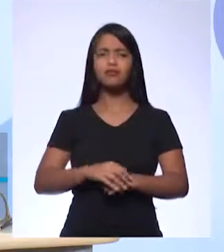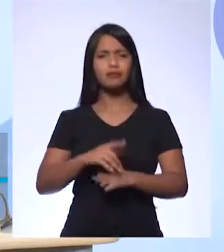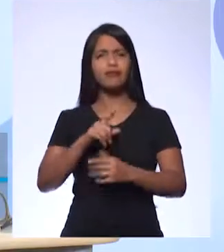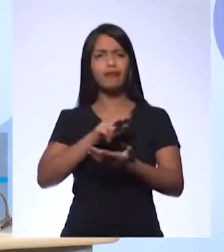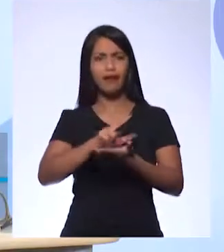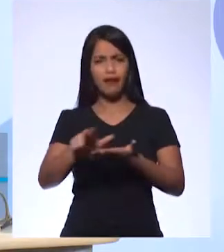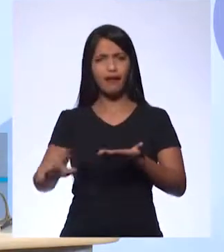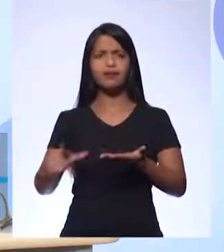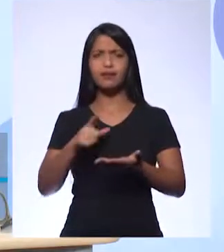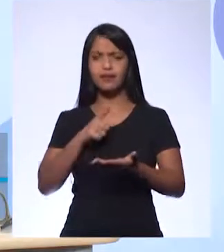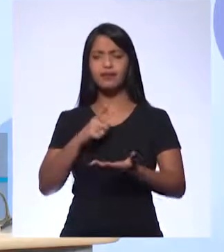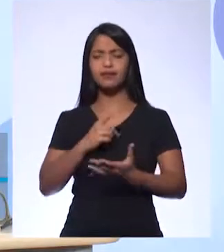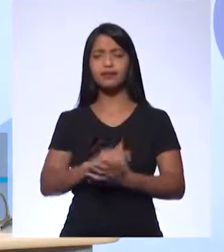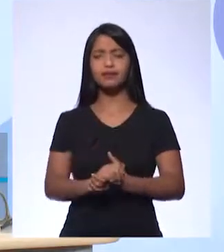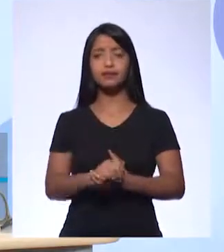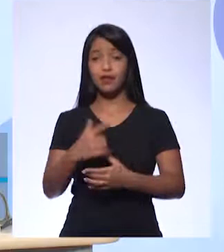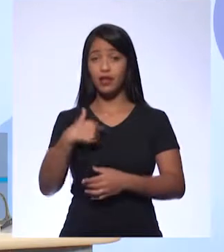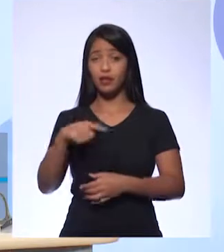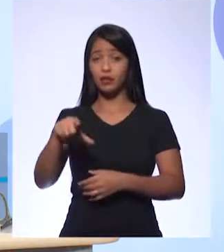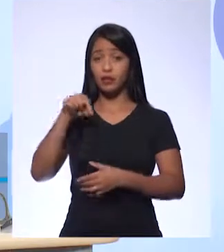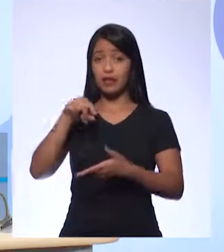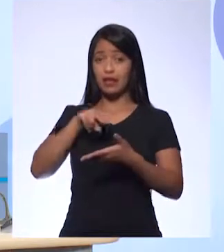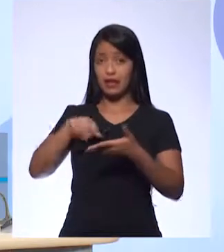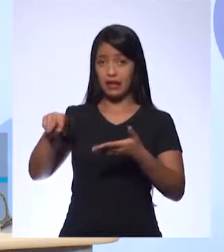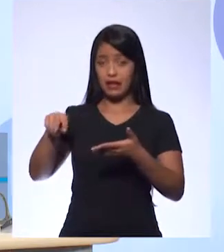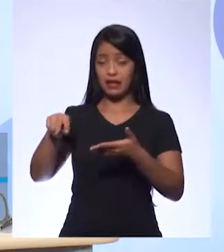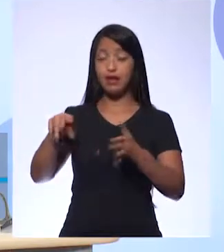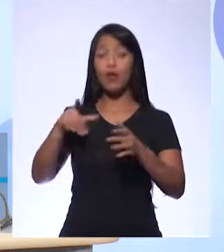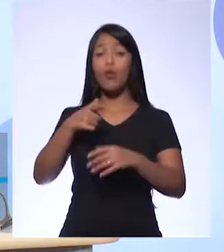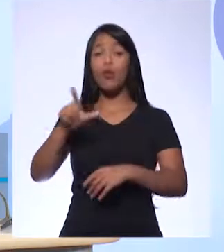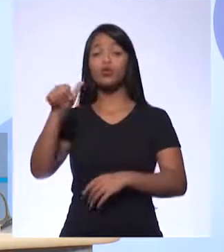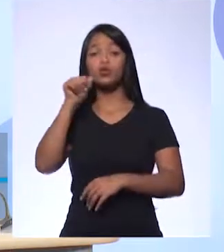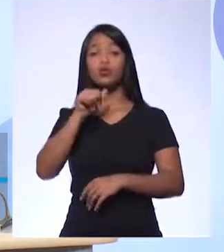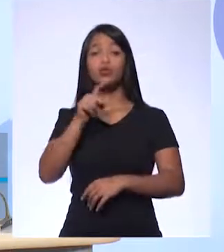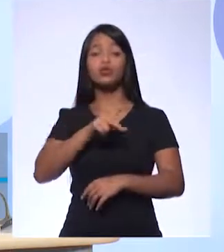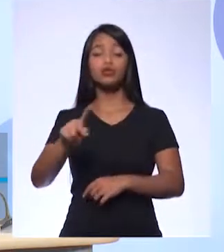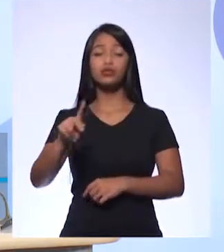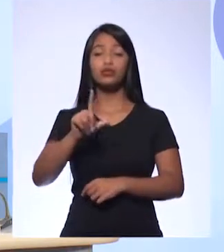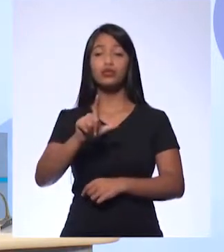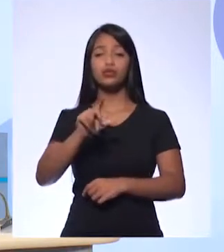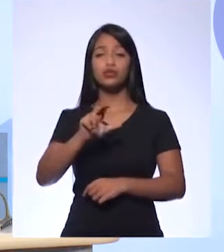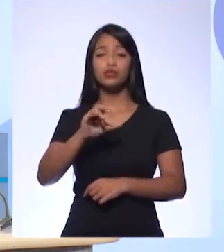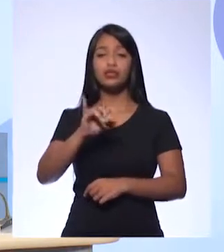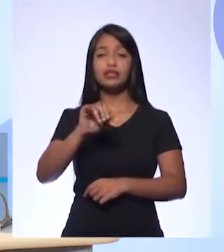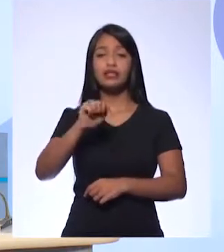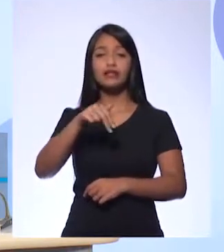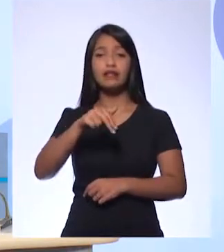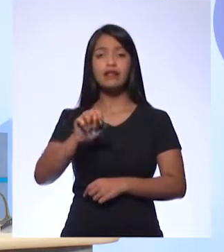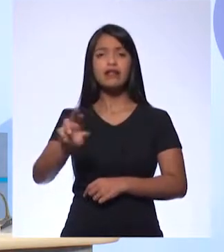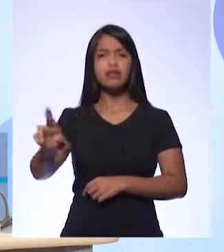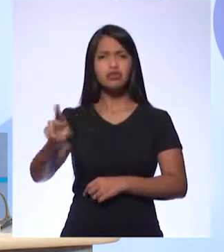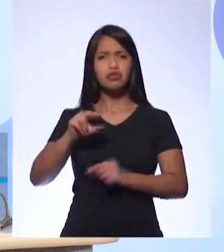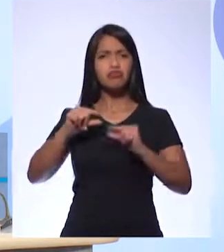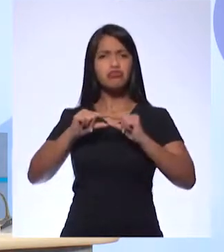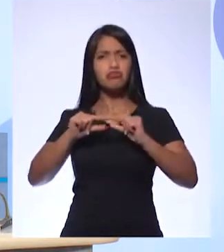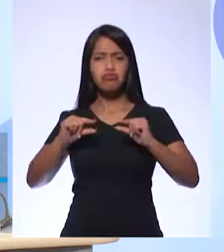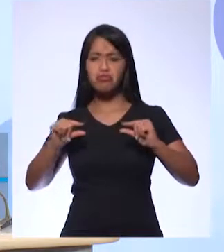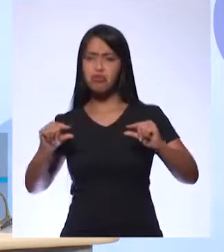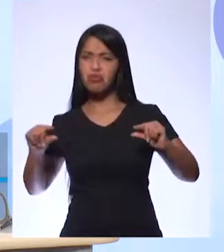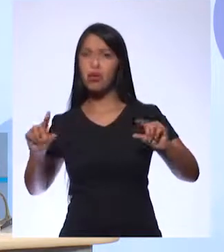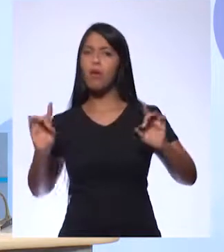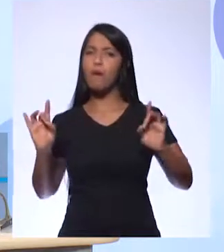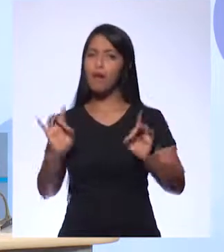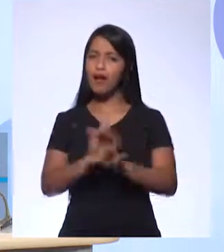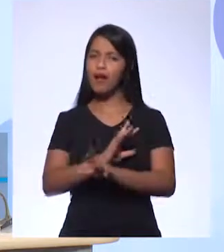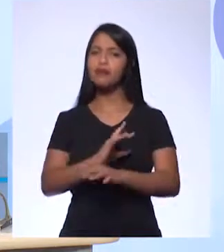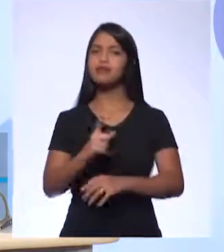acho que é tem a Proluciane, também deu a resposta completa. Eu me perdi aqui. Qual